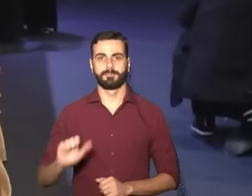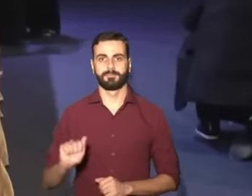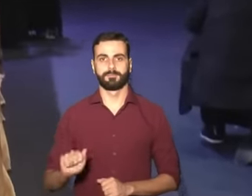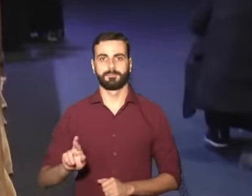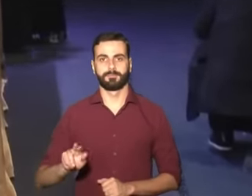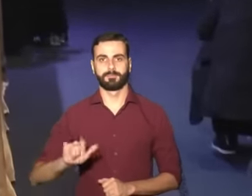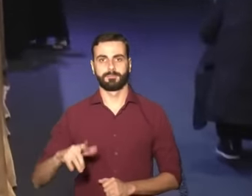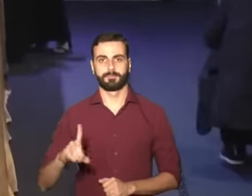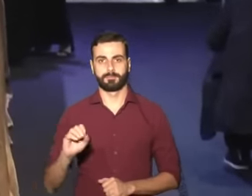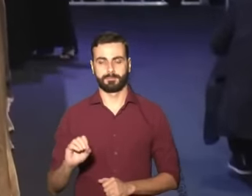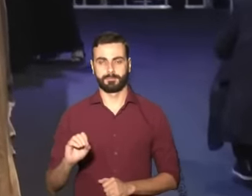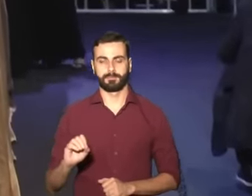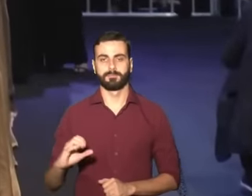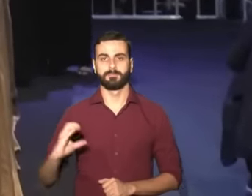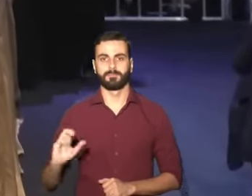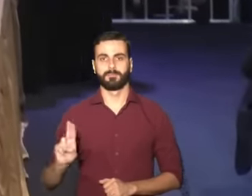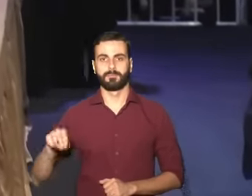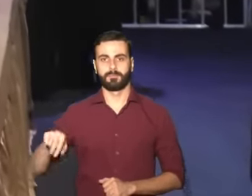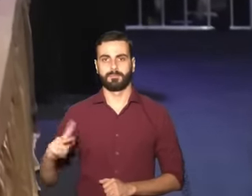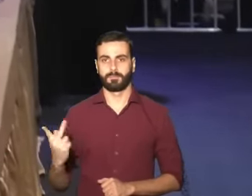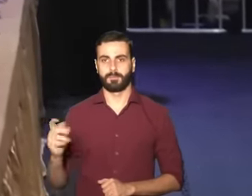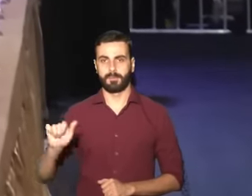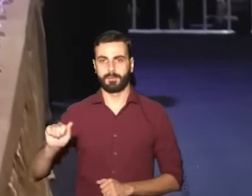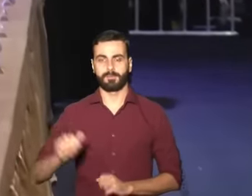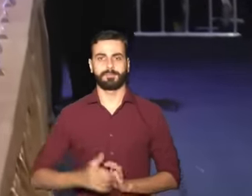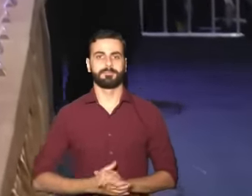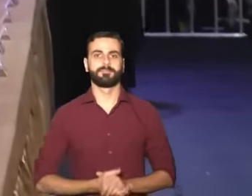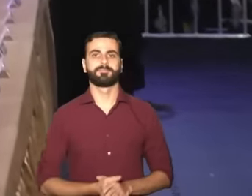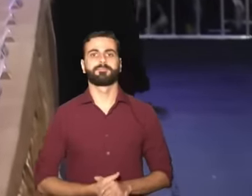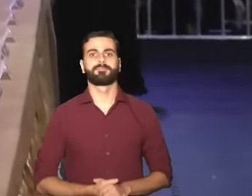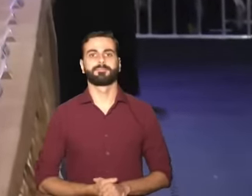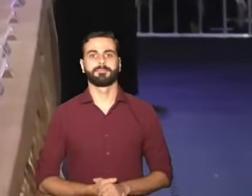Arlindo Sérgio Cunha Júnior.